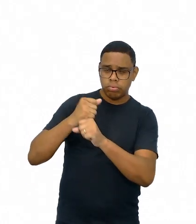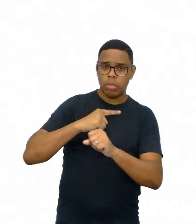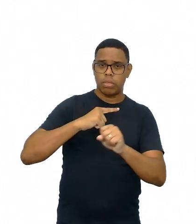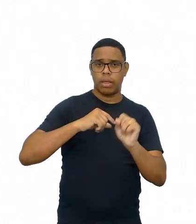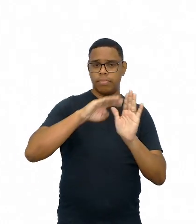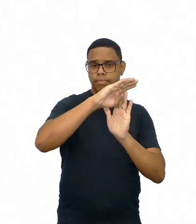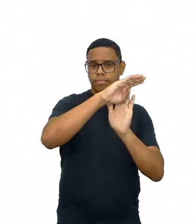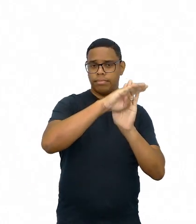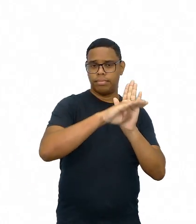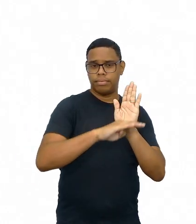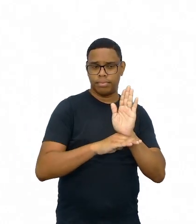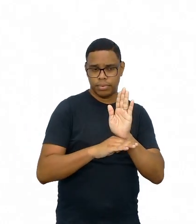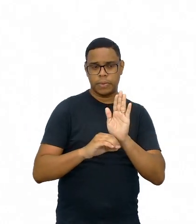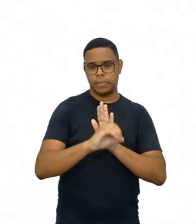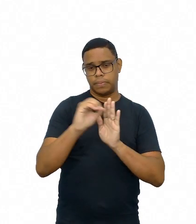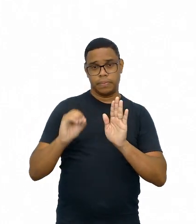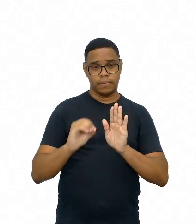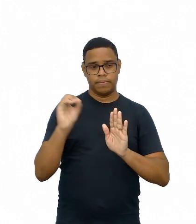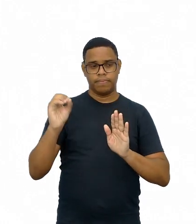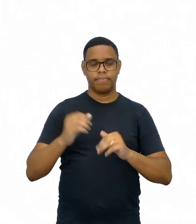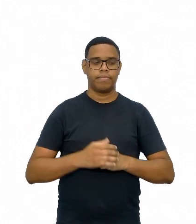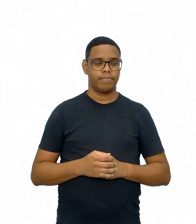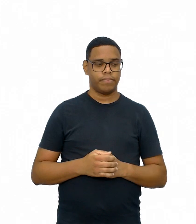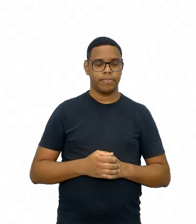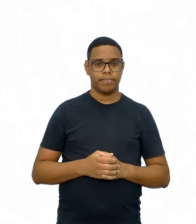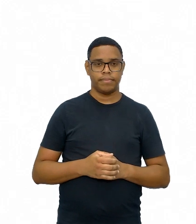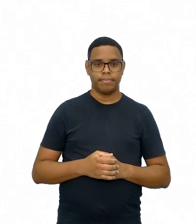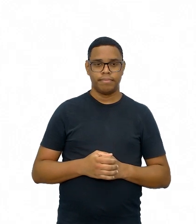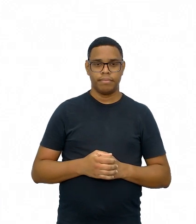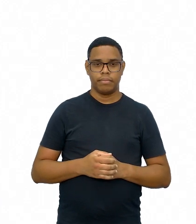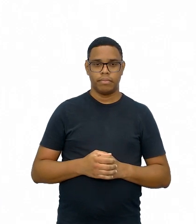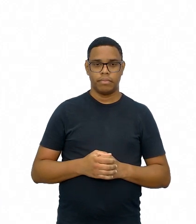aqui pela EFAP. Então, seguindo.